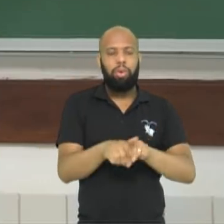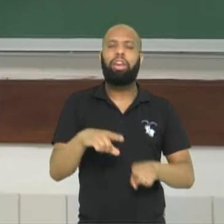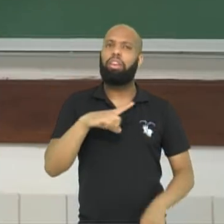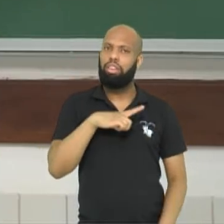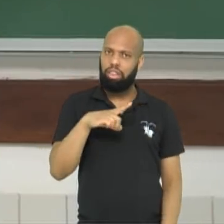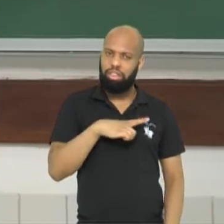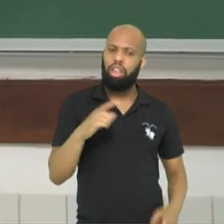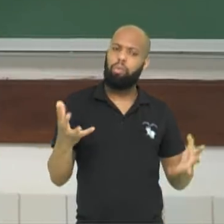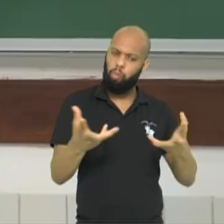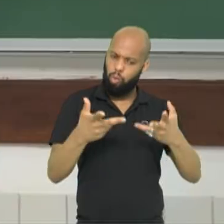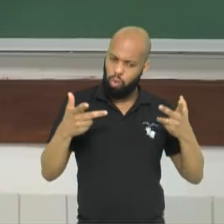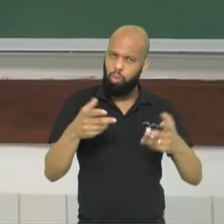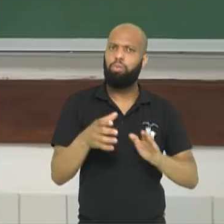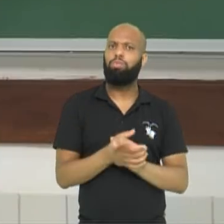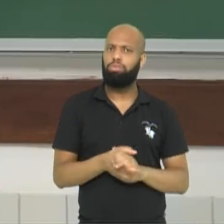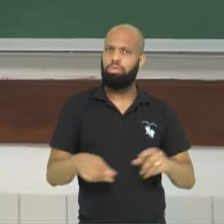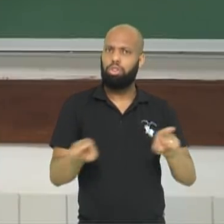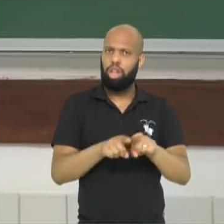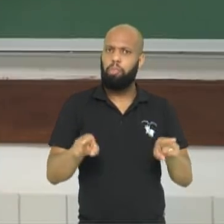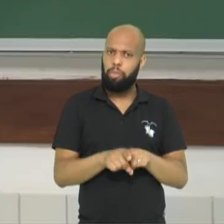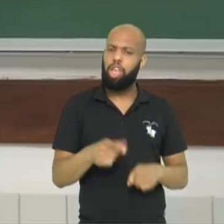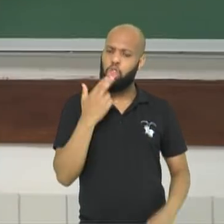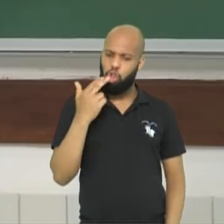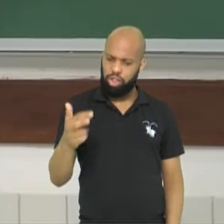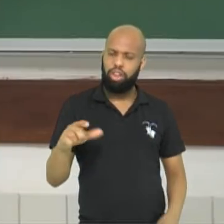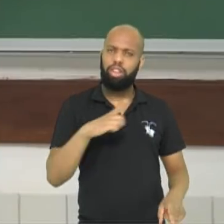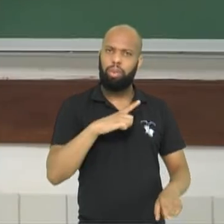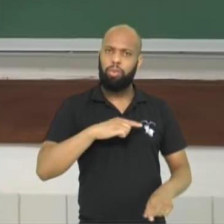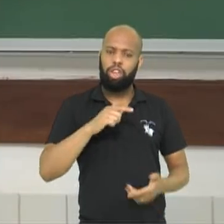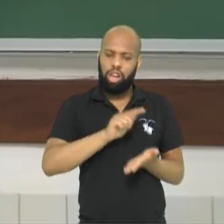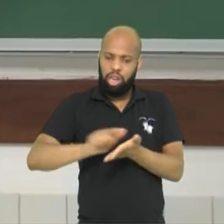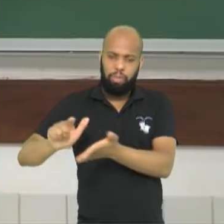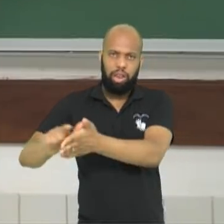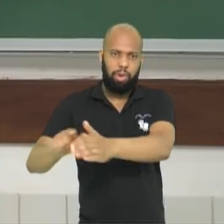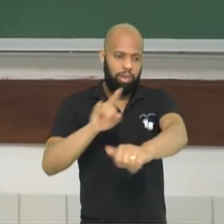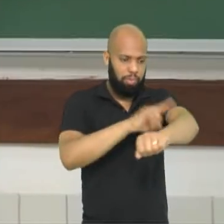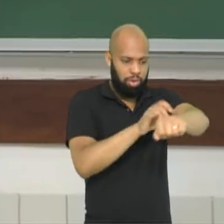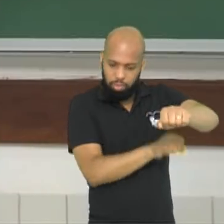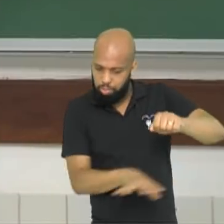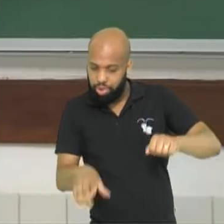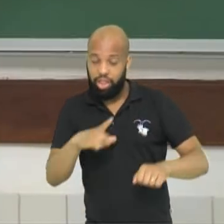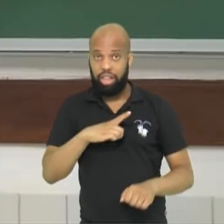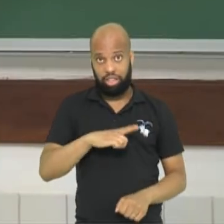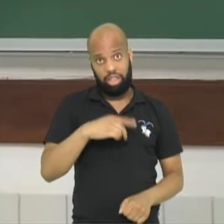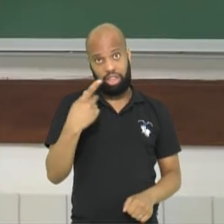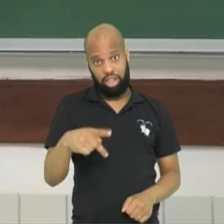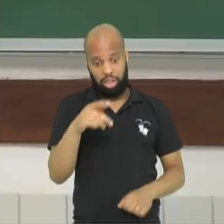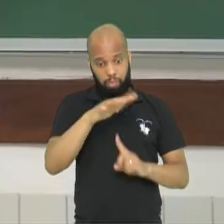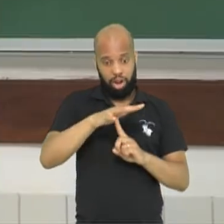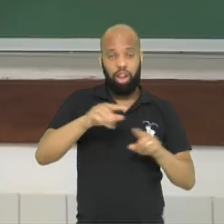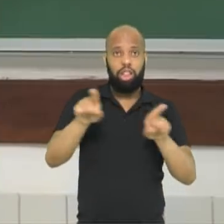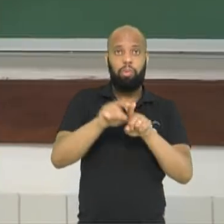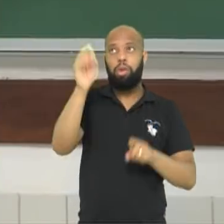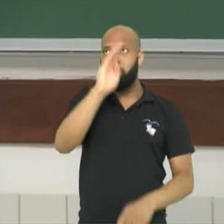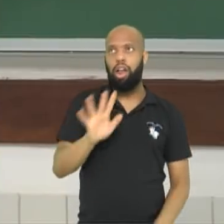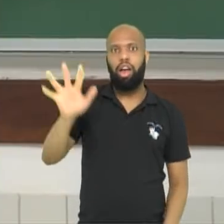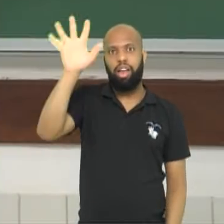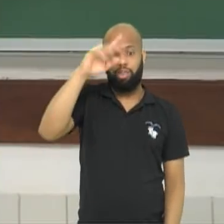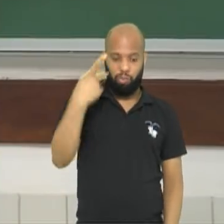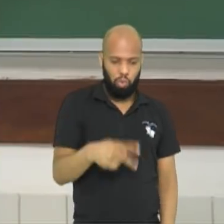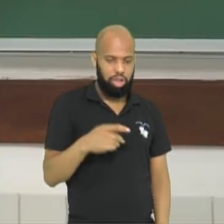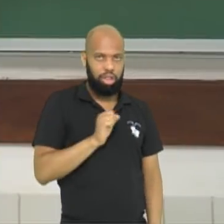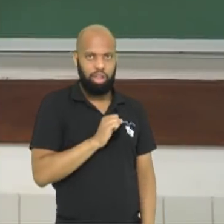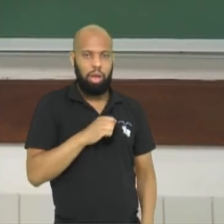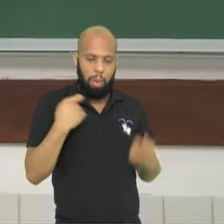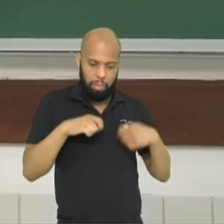mais modernos que nós temos, as estações de tratamento de esgoto, ainda são poucas, né, não só no Paraná, mas no Brasil, é um serviço que carece